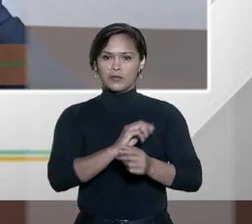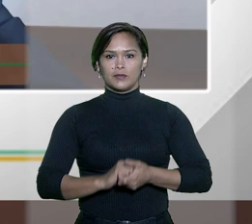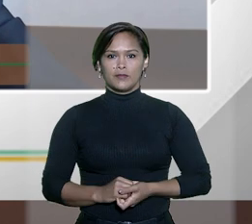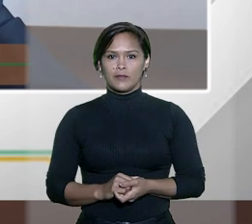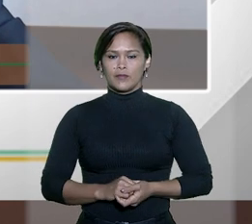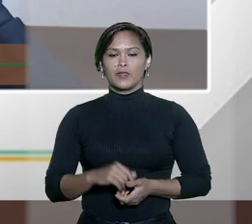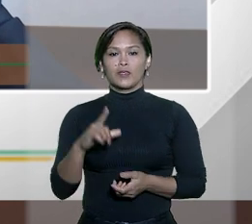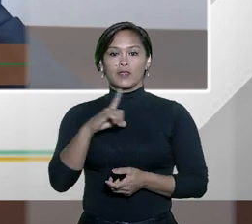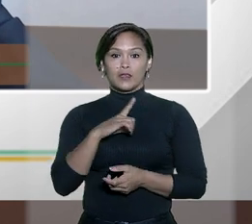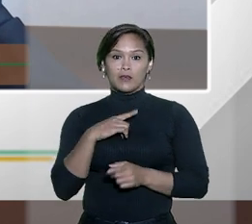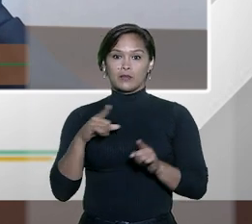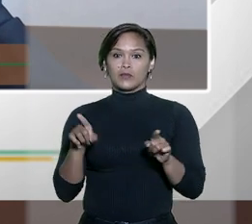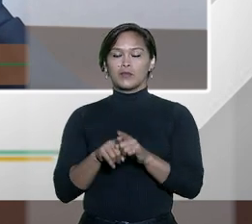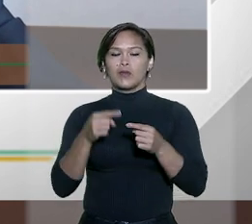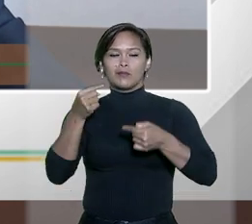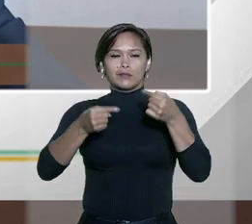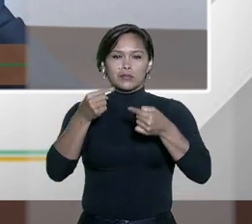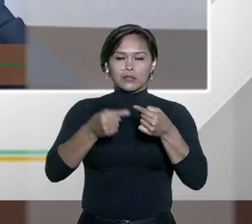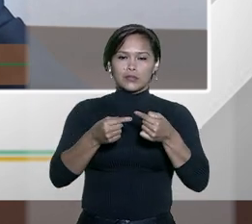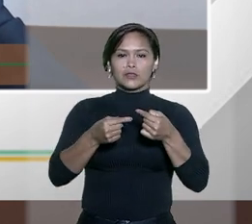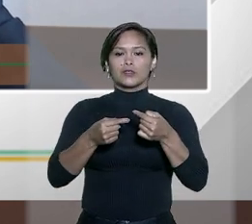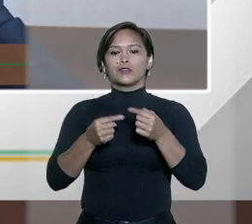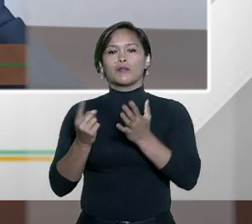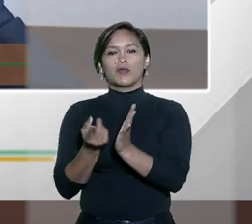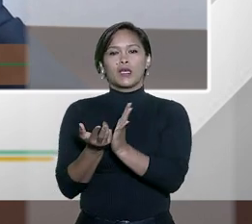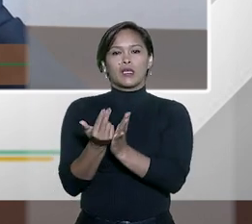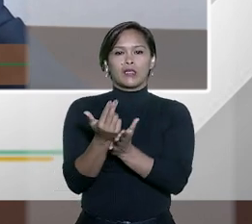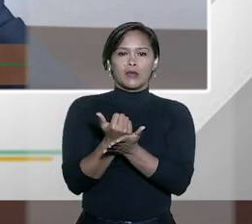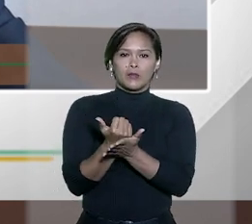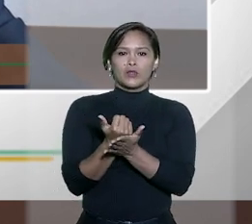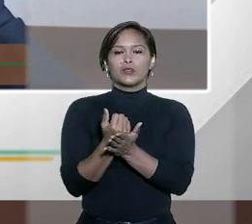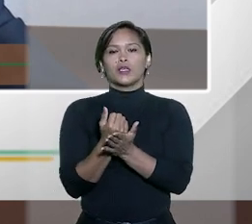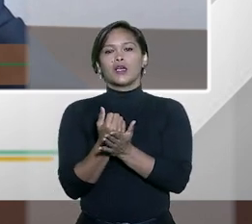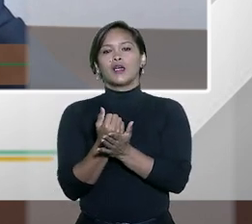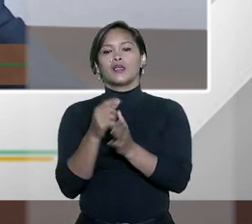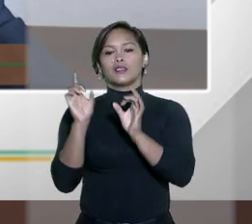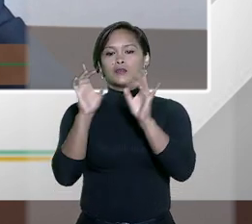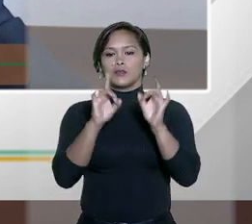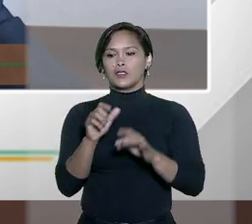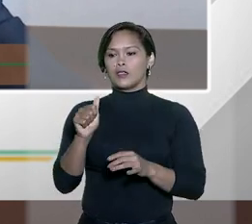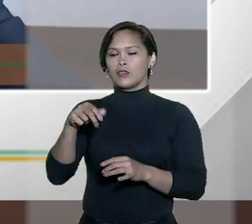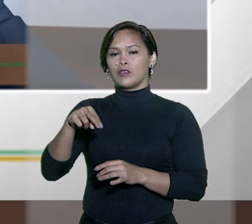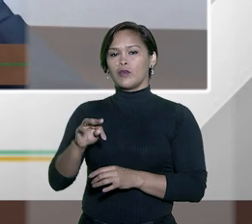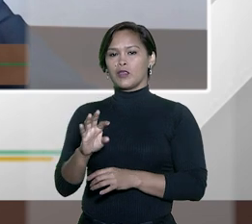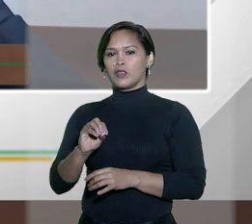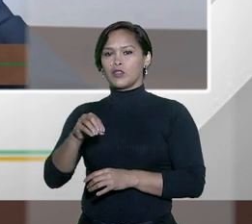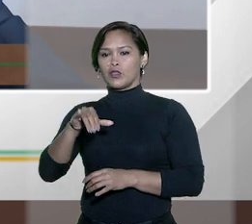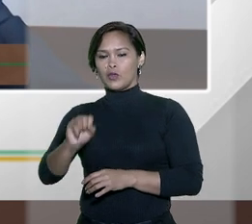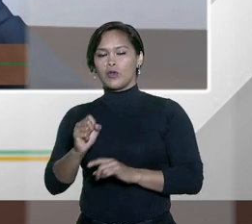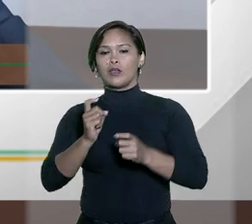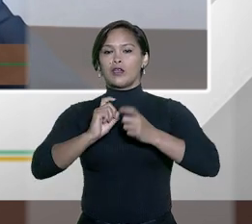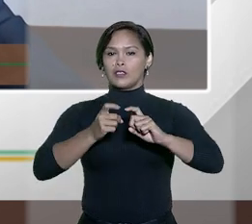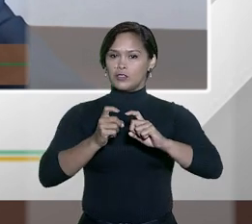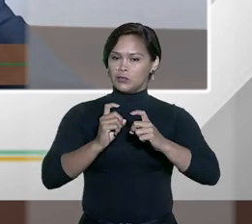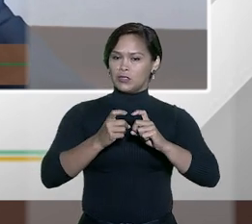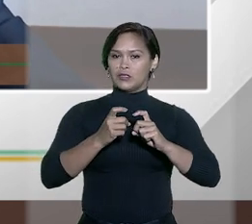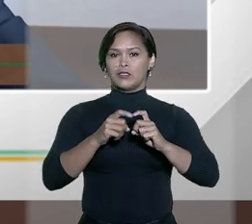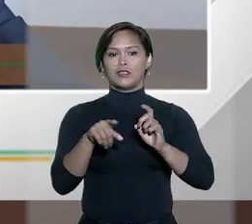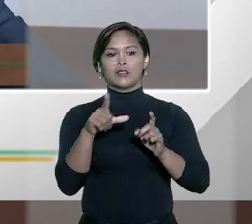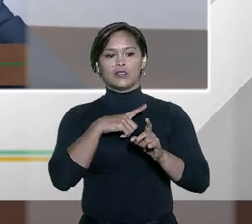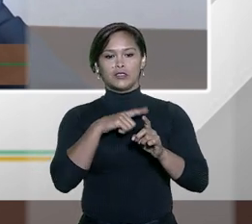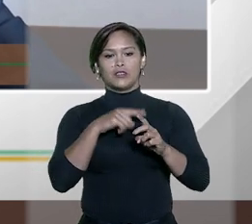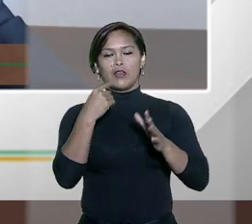né? Nós temos aí a discussão sobre questões tributárias, que é a especialidade aí do Dr. Antônio, questões